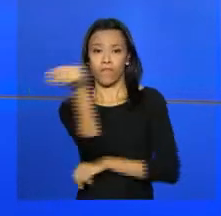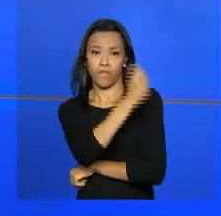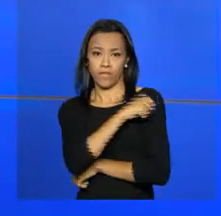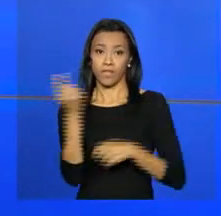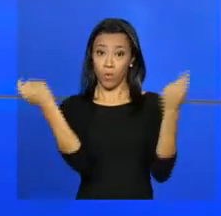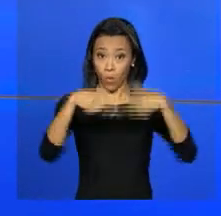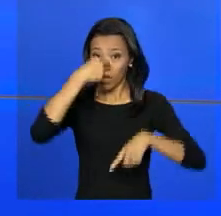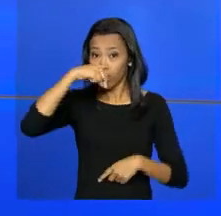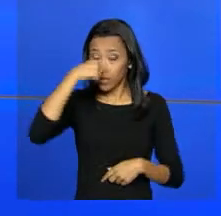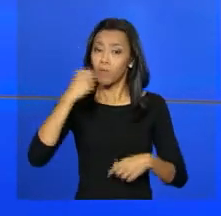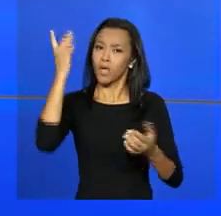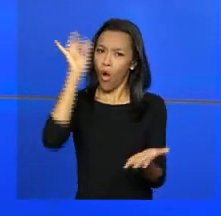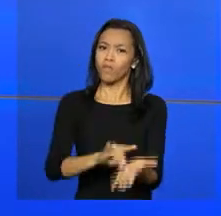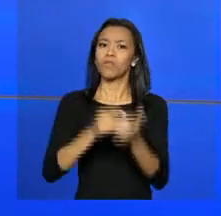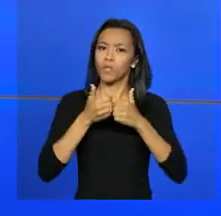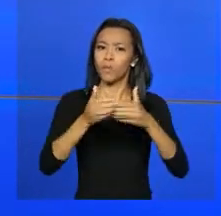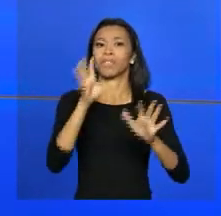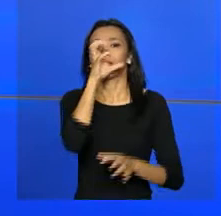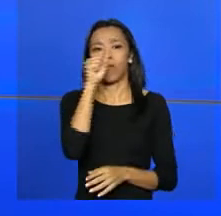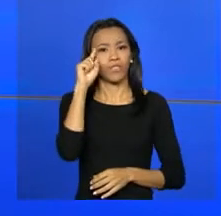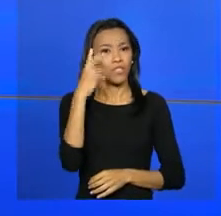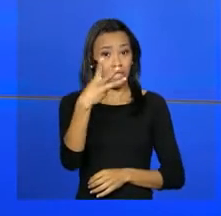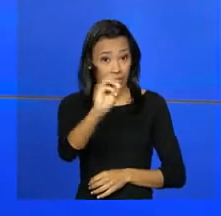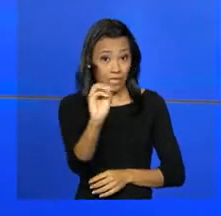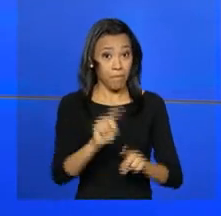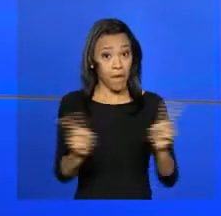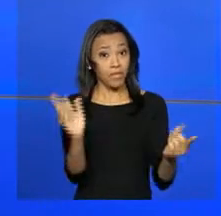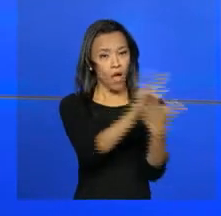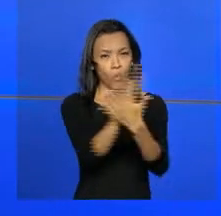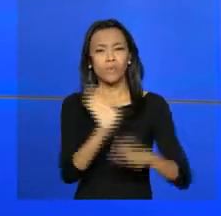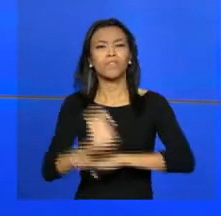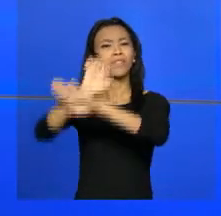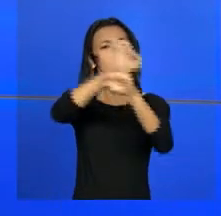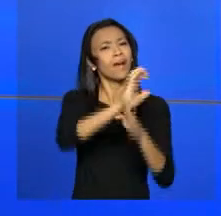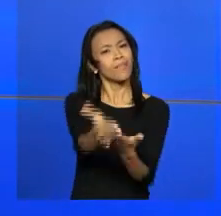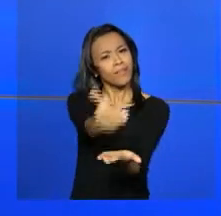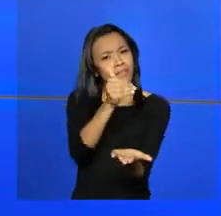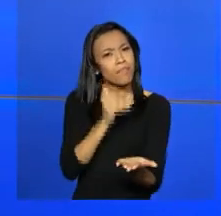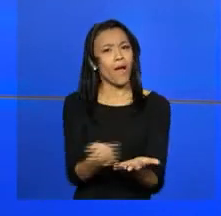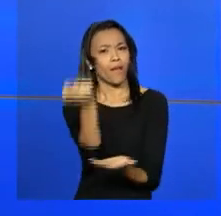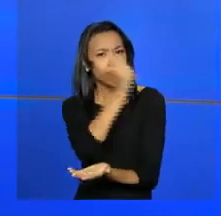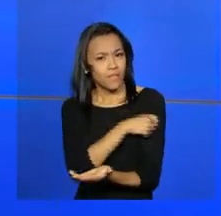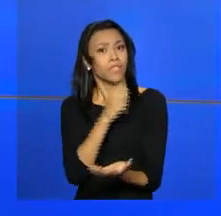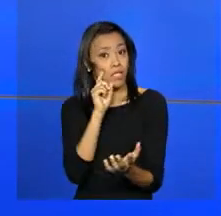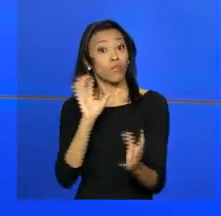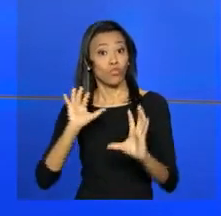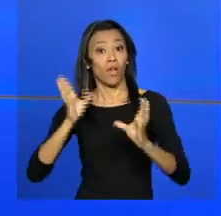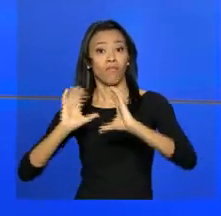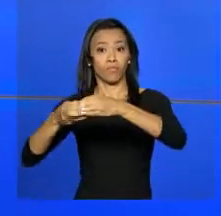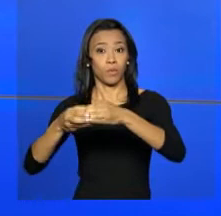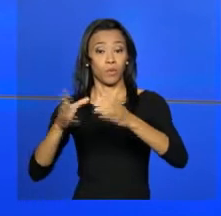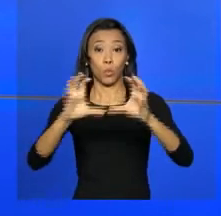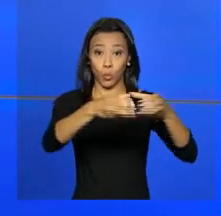começa oficialmente no próximo sábado, dia 30, mas alguns estados se anteciparam e estão vacinando alguns grupos de risco. É o caso